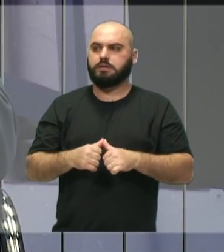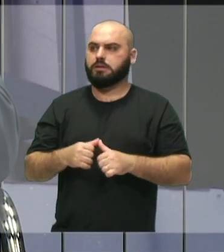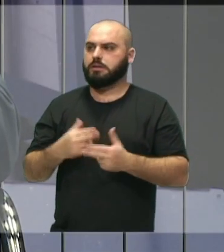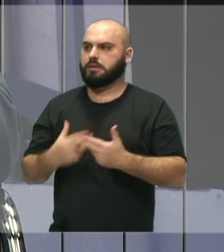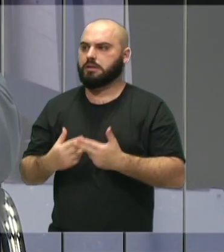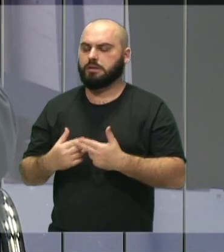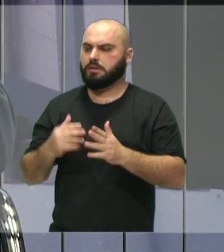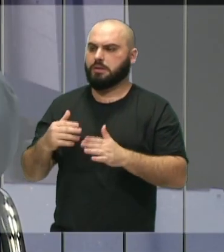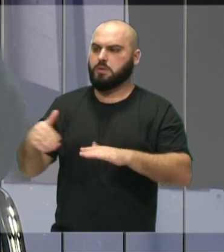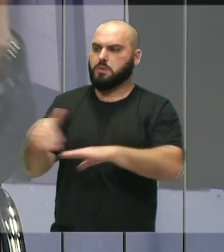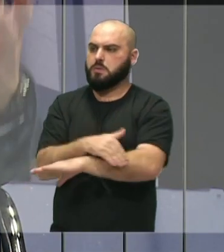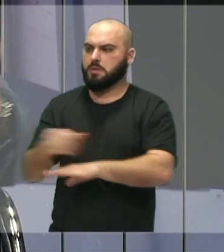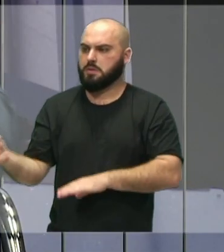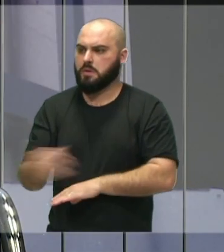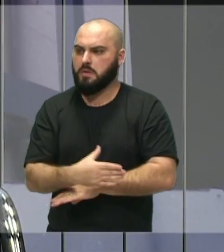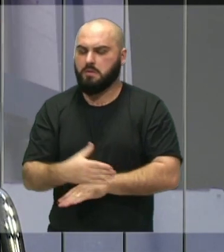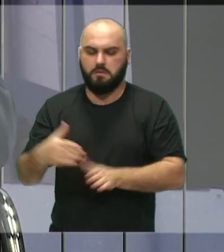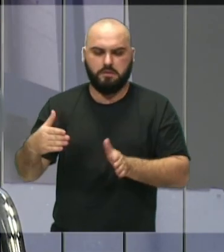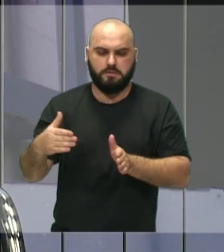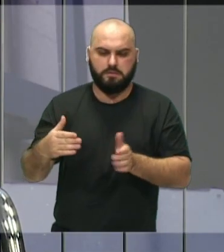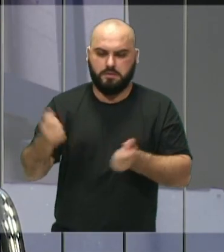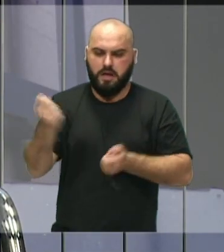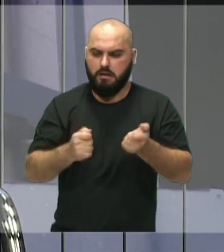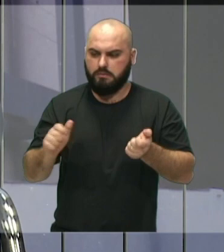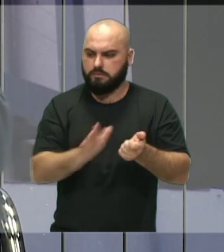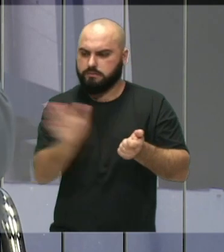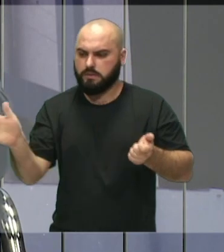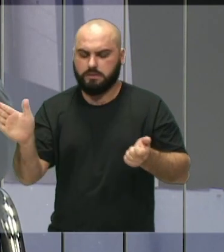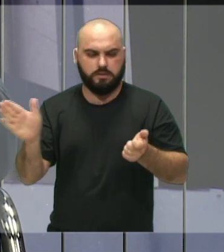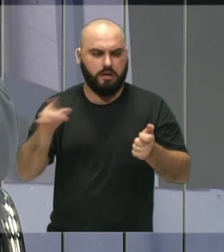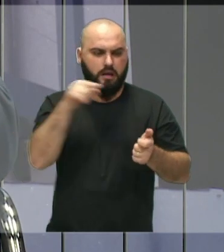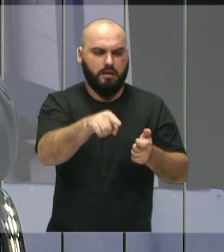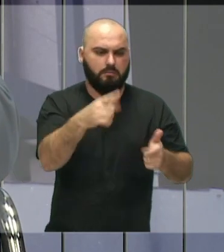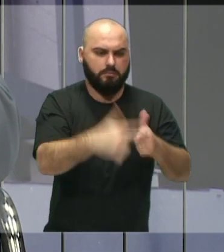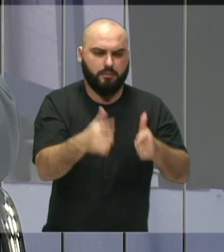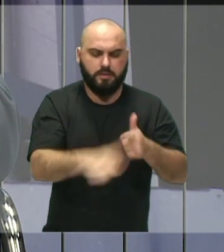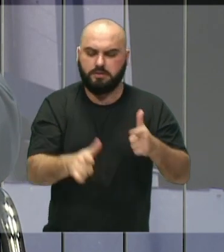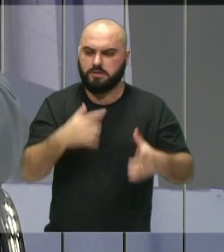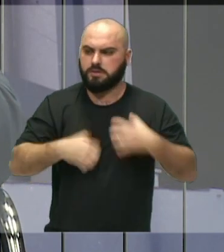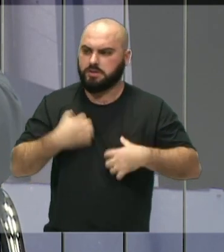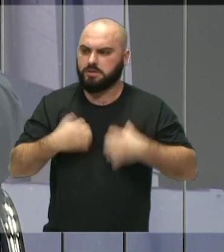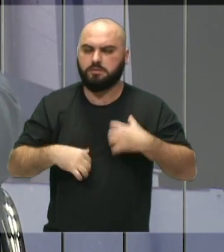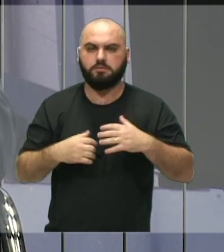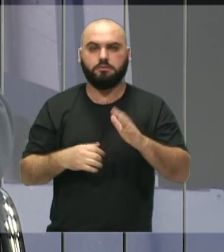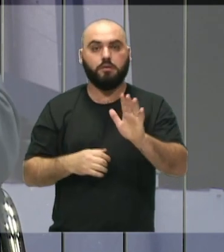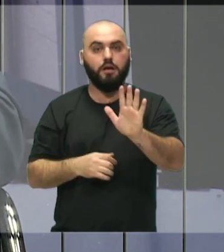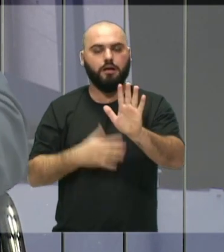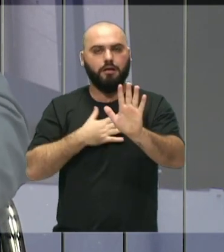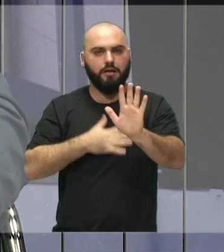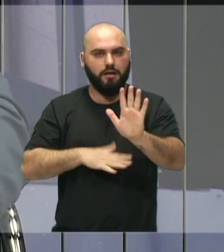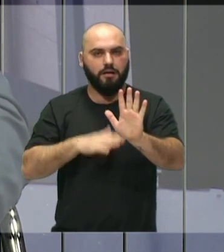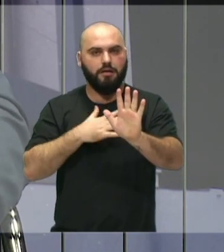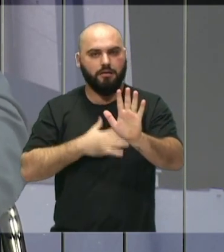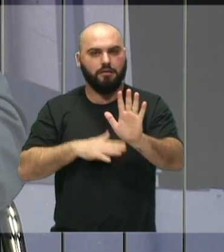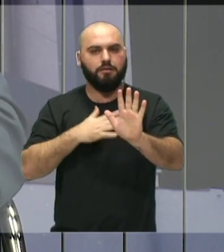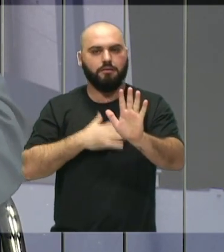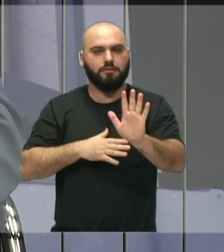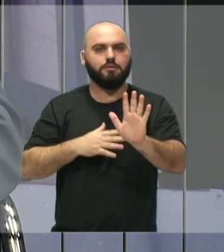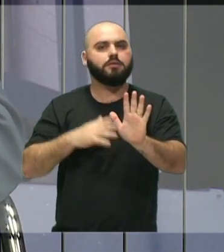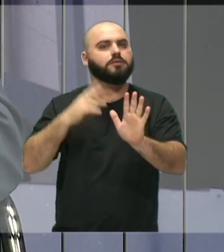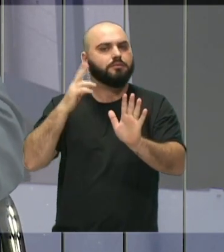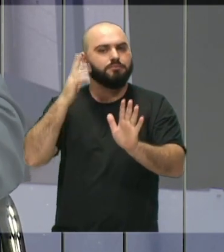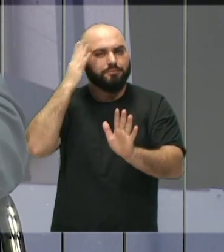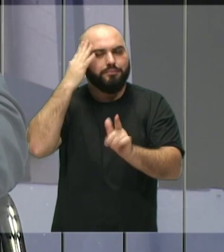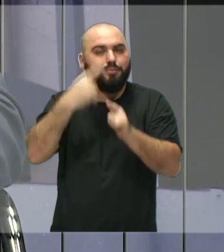tem que desviar o trânsito, já vira um caos, a gente é muito acomodado em fazer sempre o mesmo